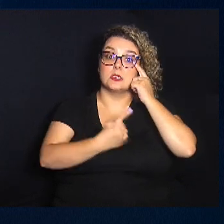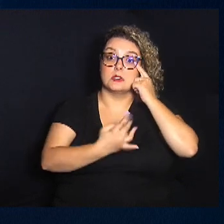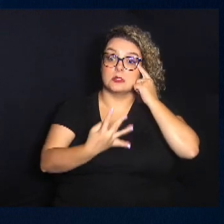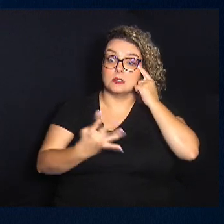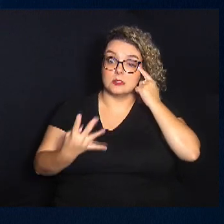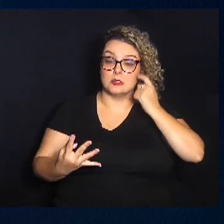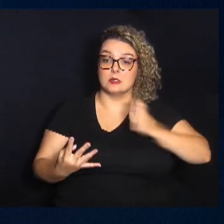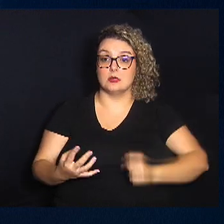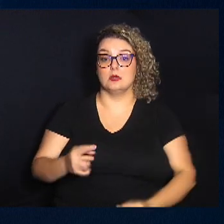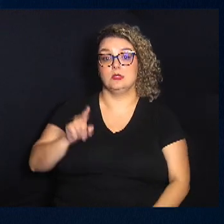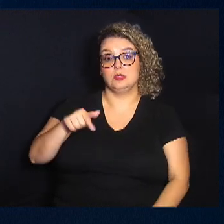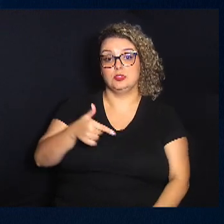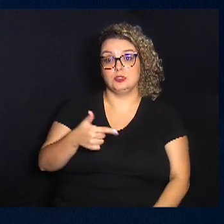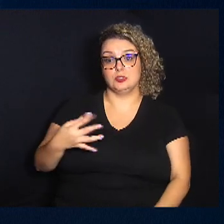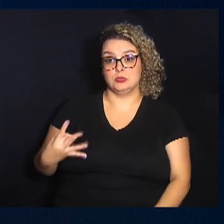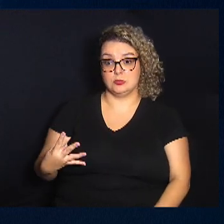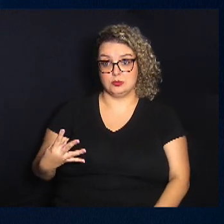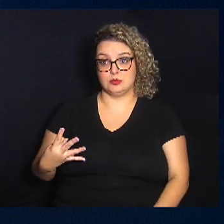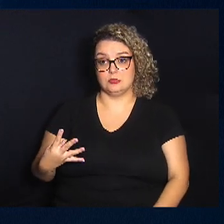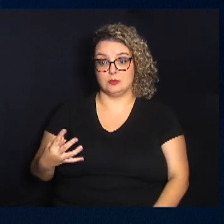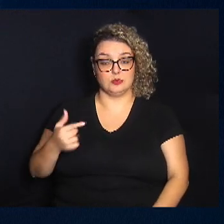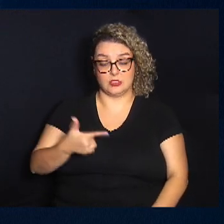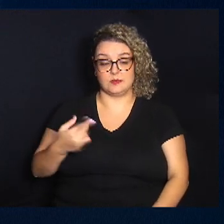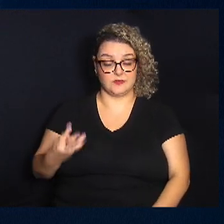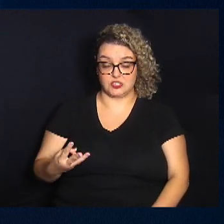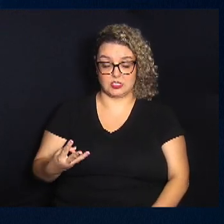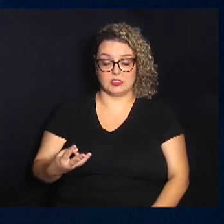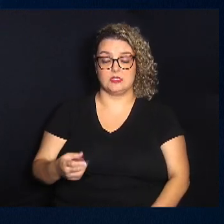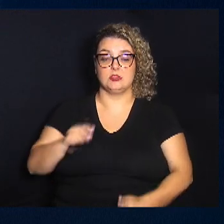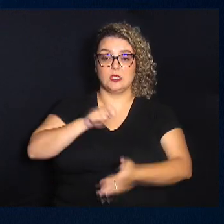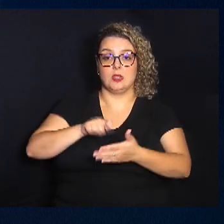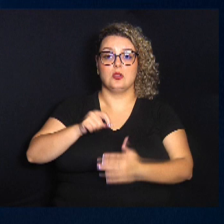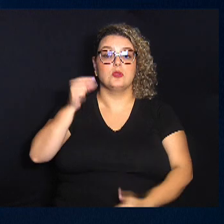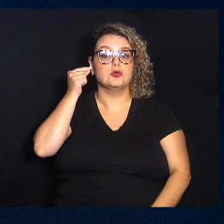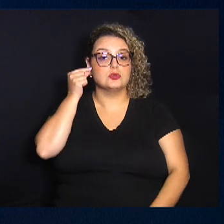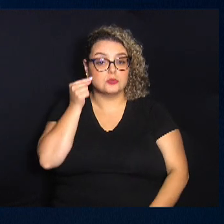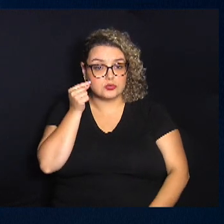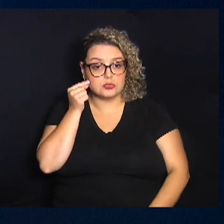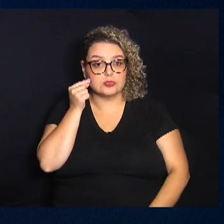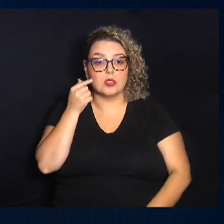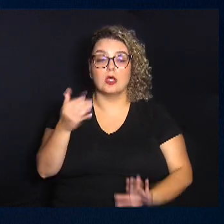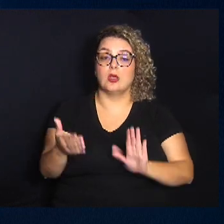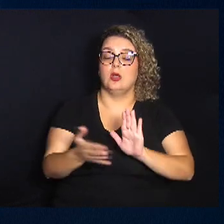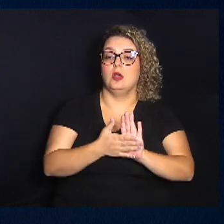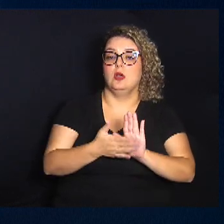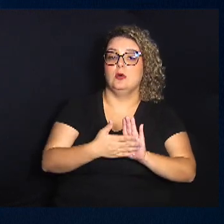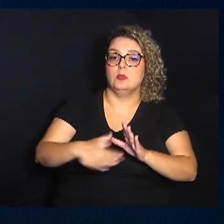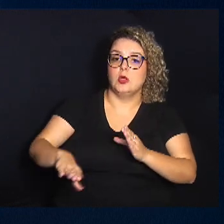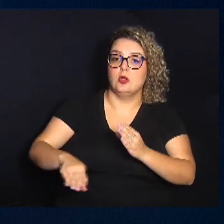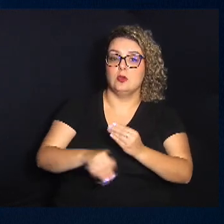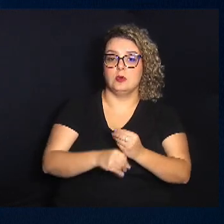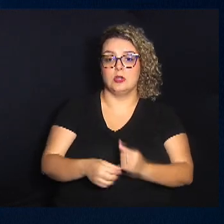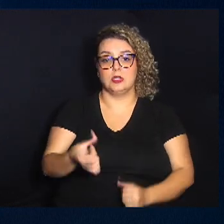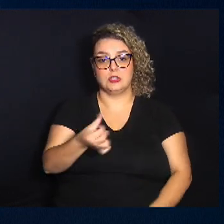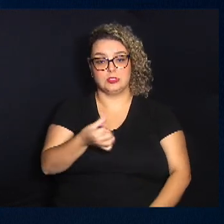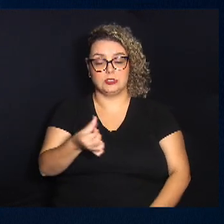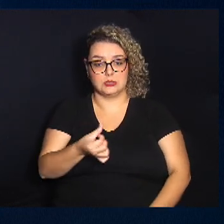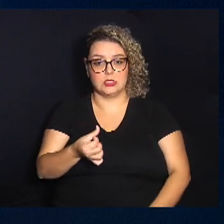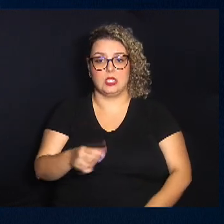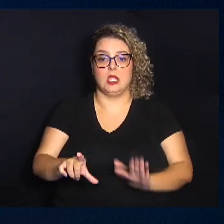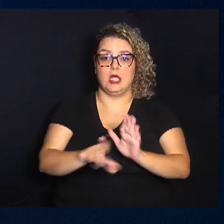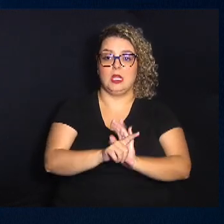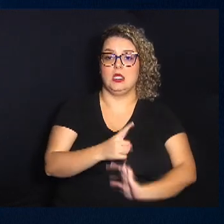de 2023, de autoria do vereador Marcelo Silva. A proposta acrescenta o artigo 6º à Lei